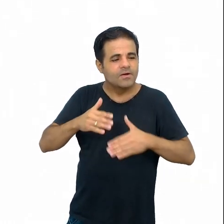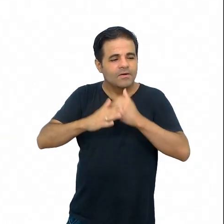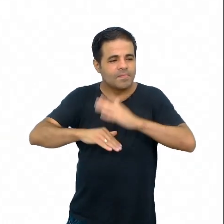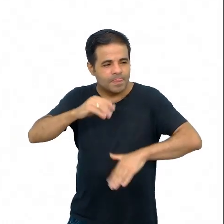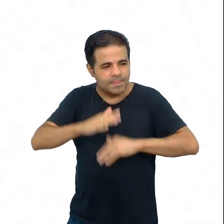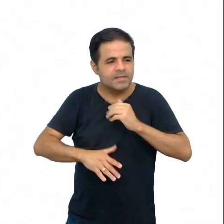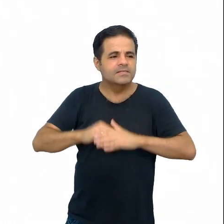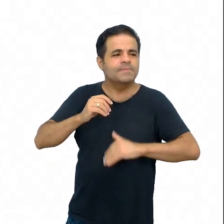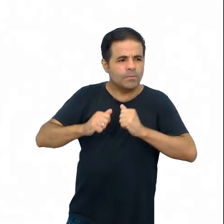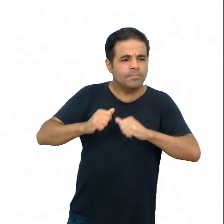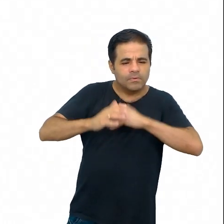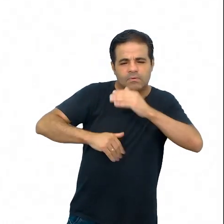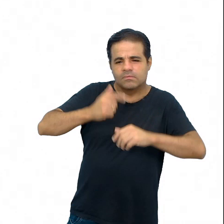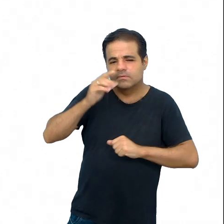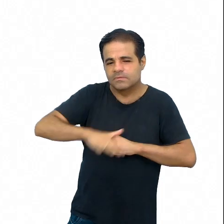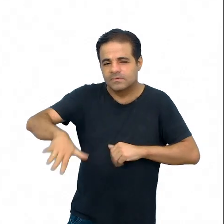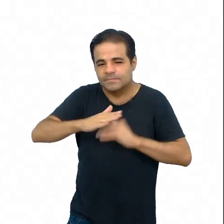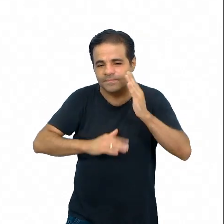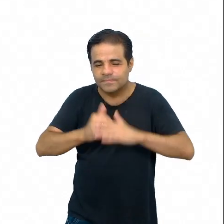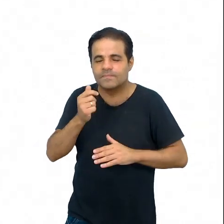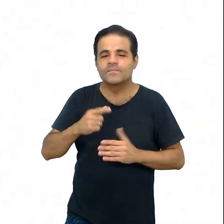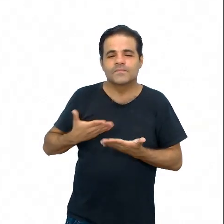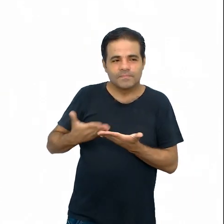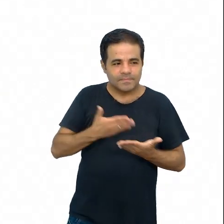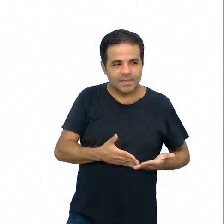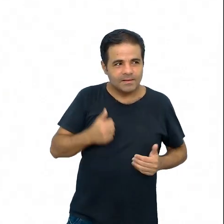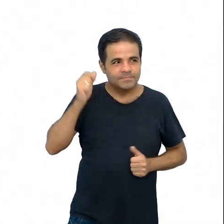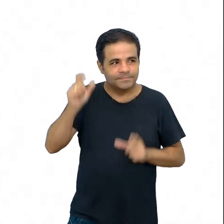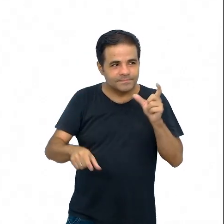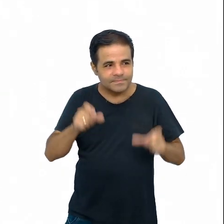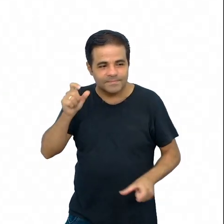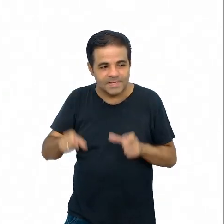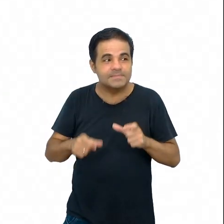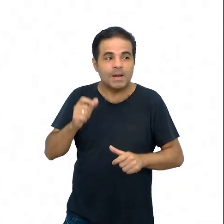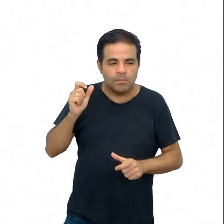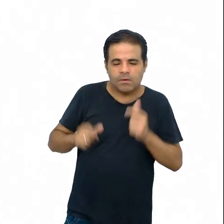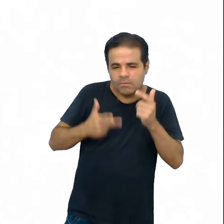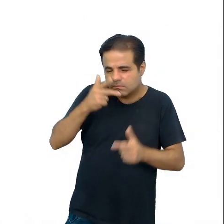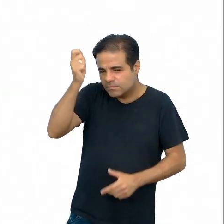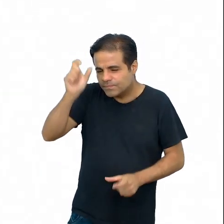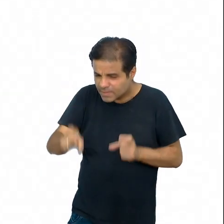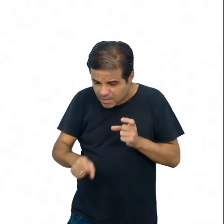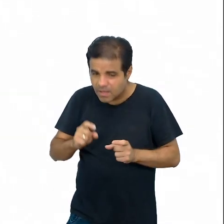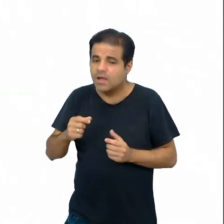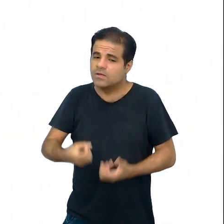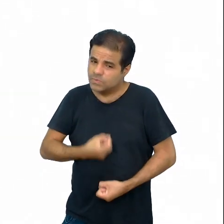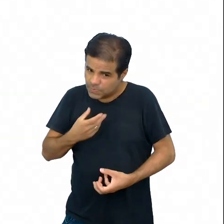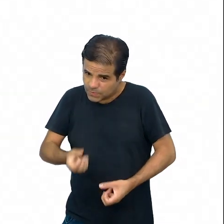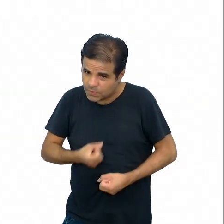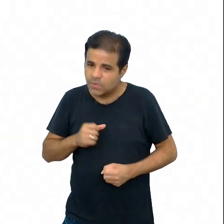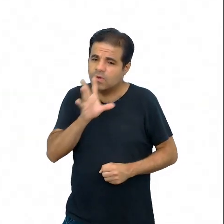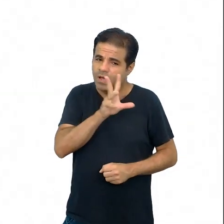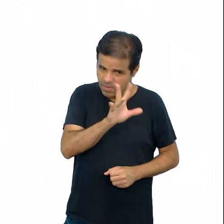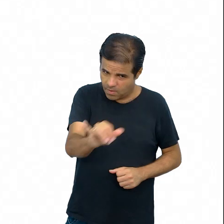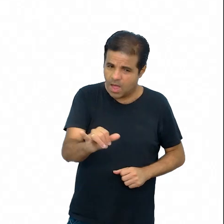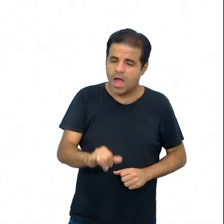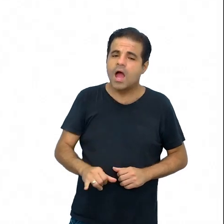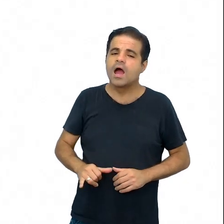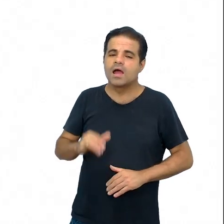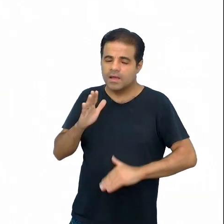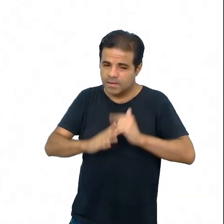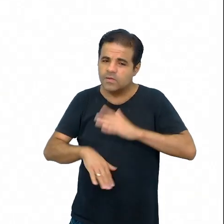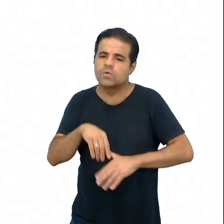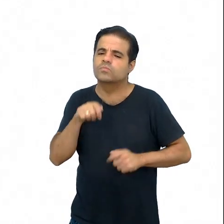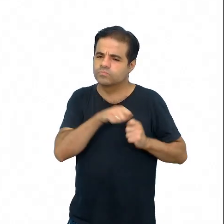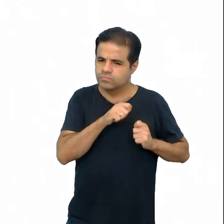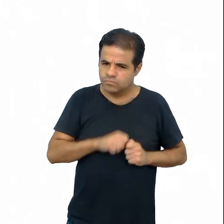da natureza. Então, os estudantes também vão produzir esses poemas e farão oralmente, né, a